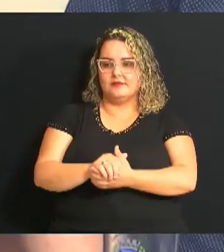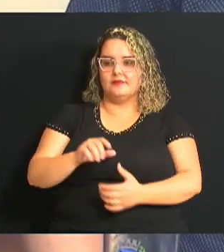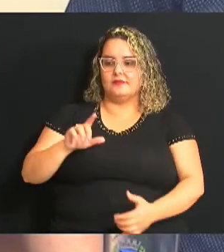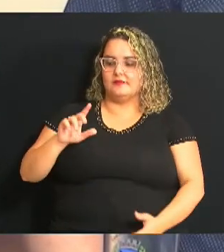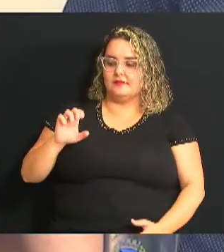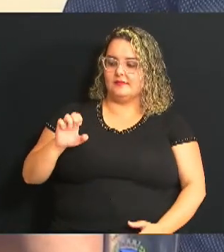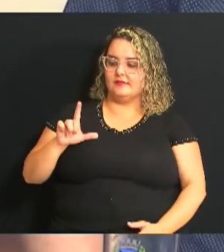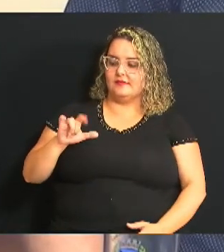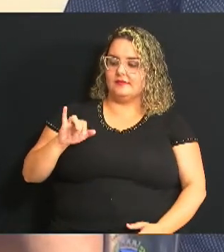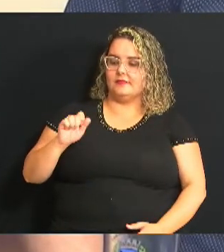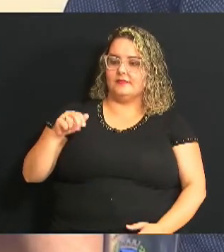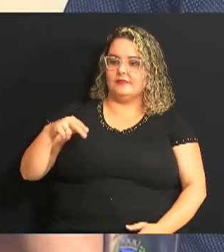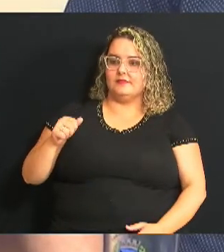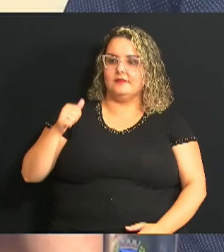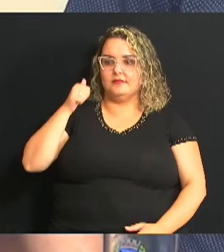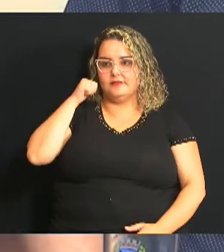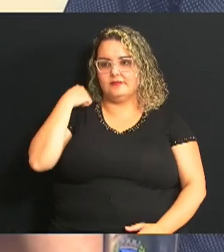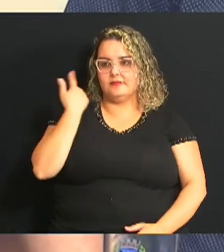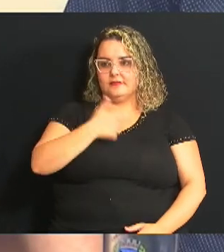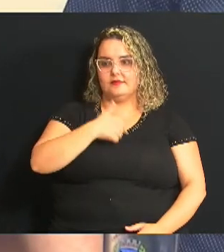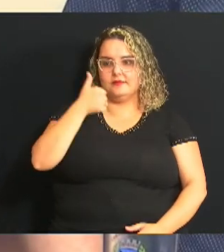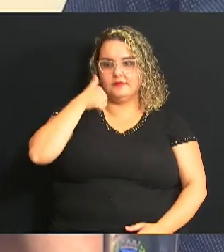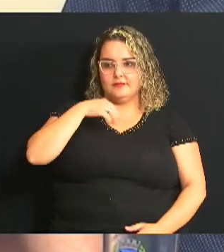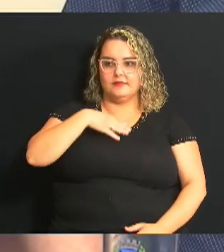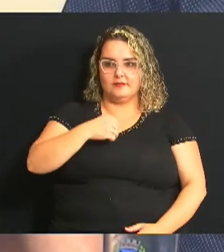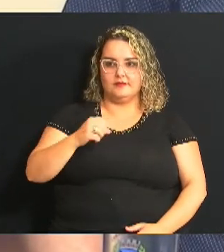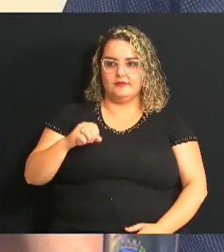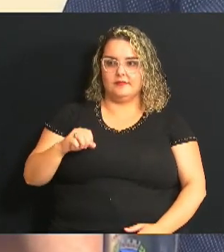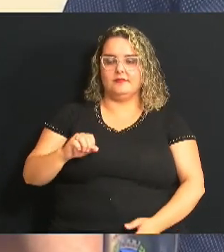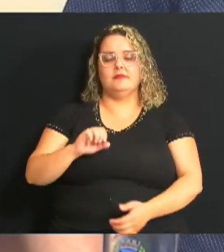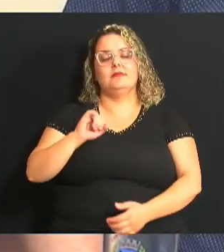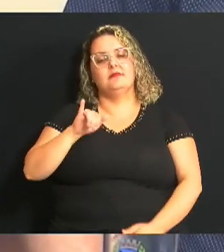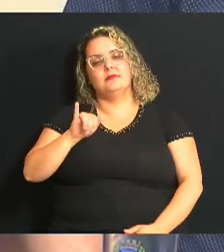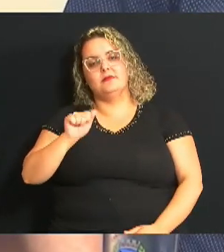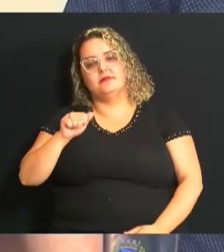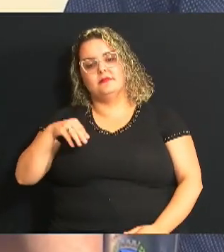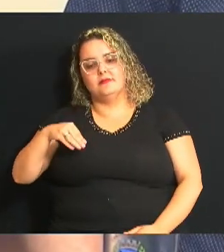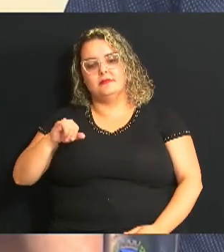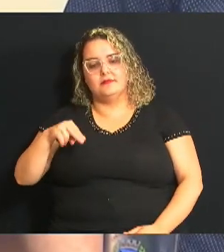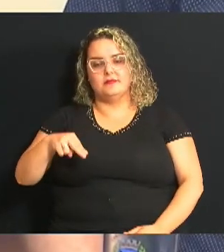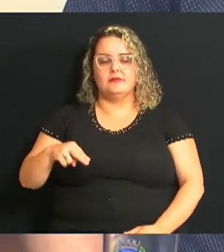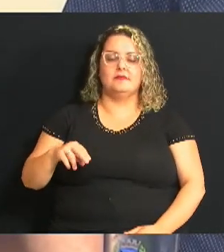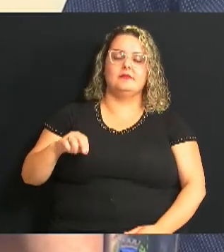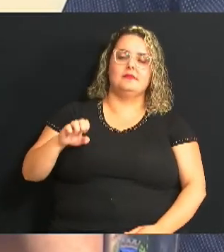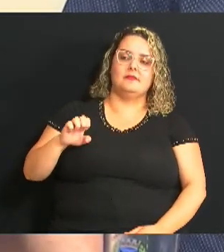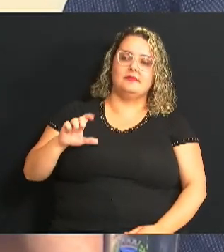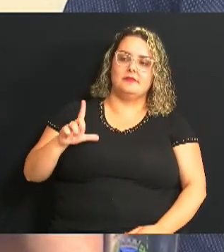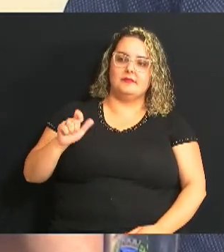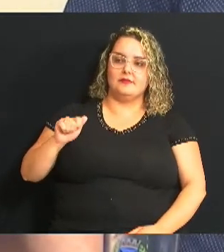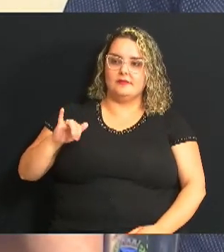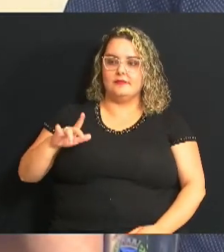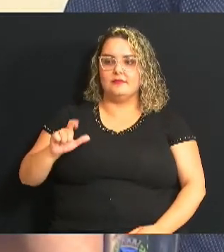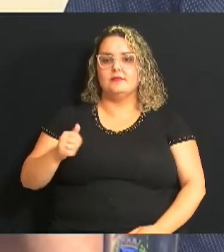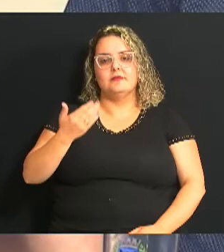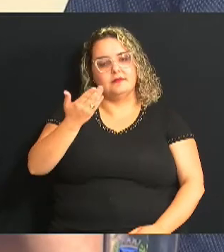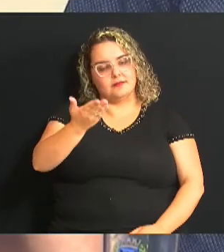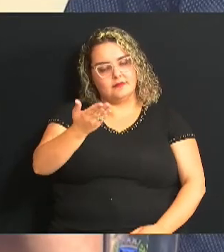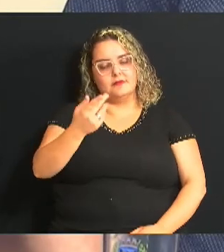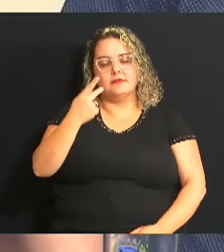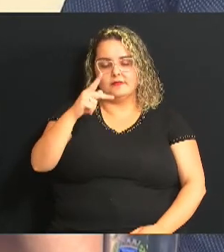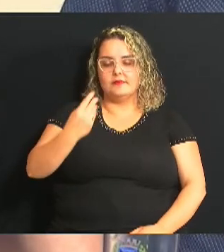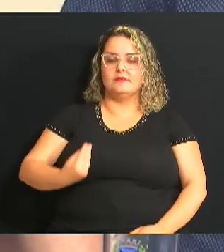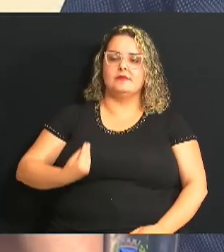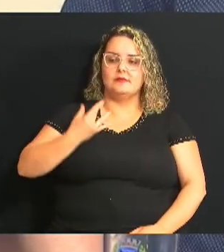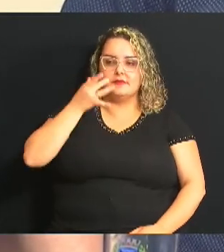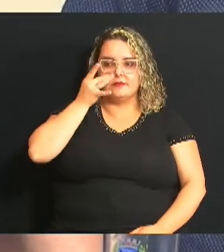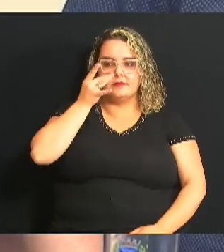Renata, nossas filhas Yasmin e Laila, e agradecer você. É muito importante sua presença aqui, porque é um